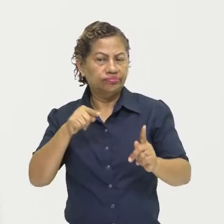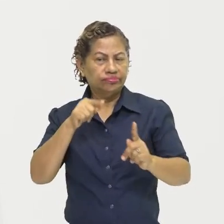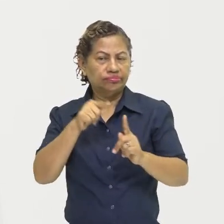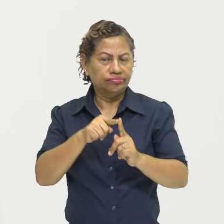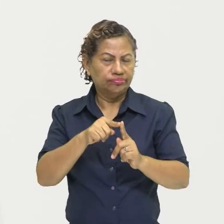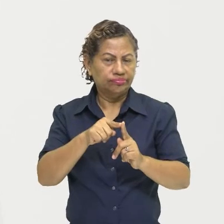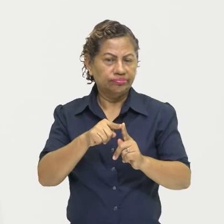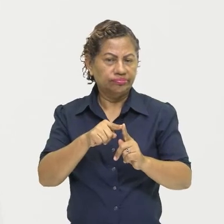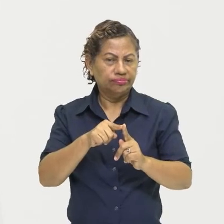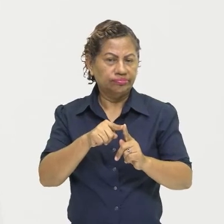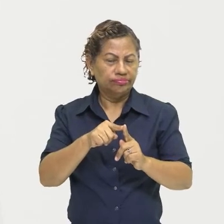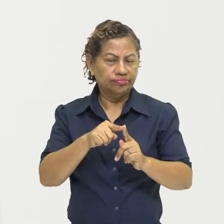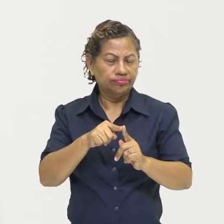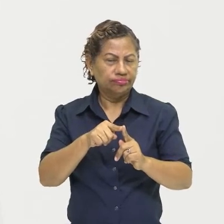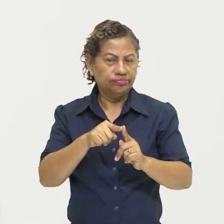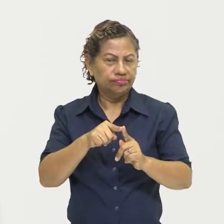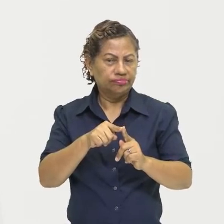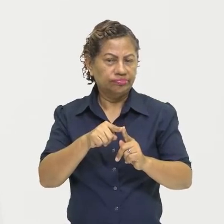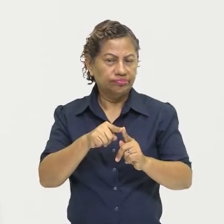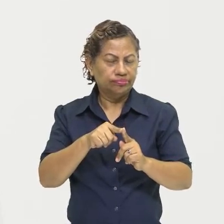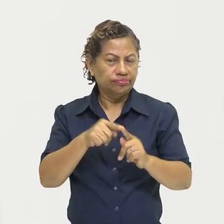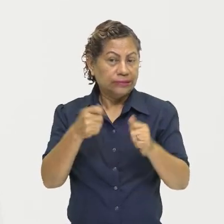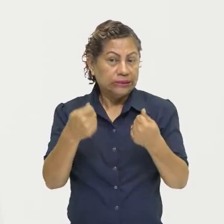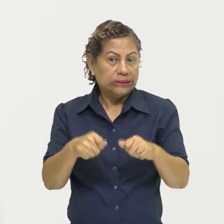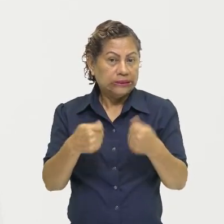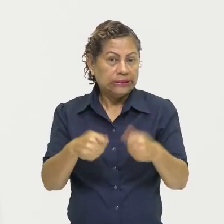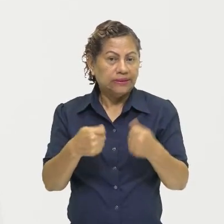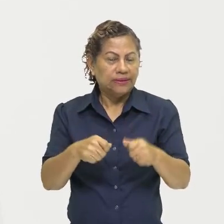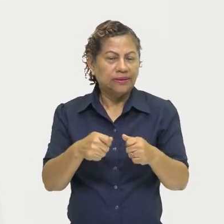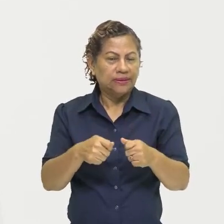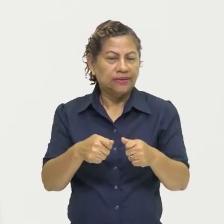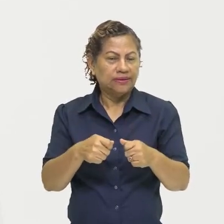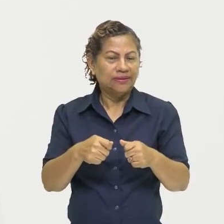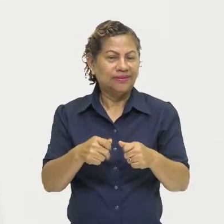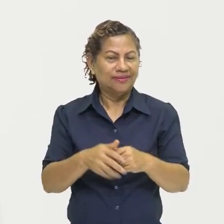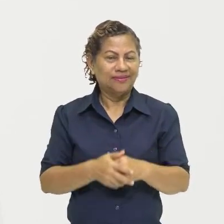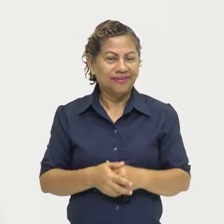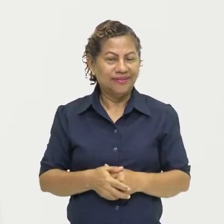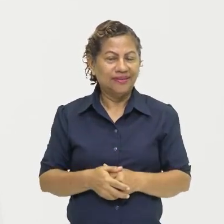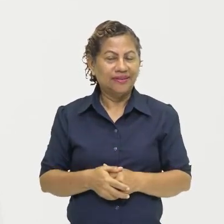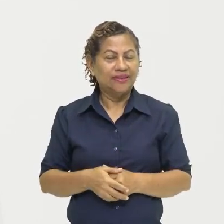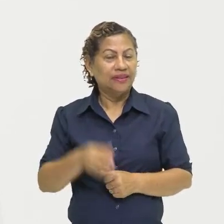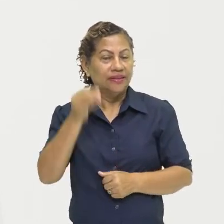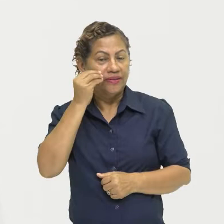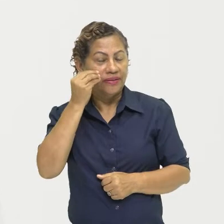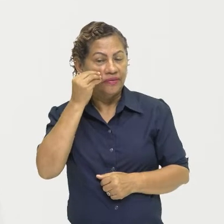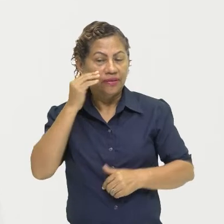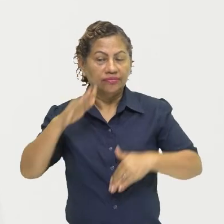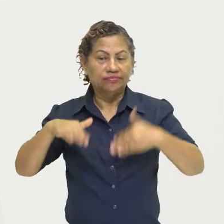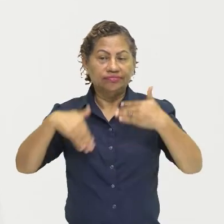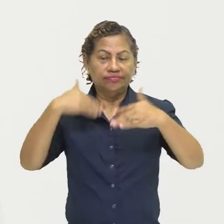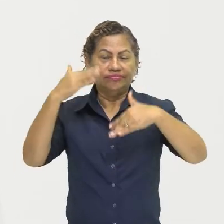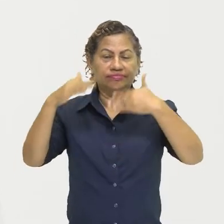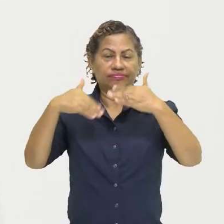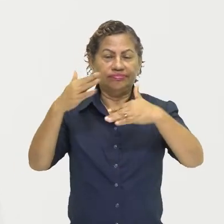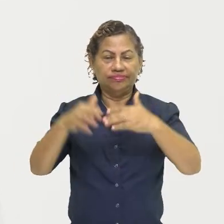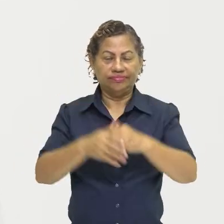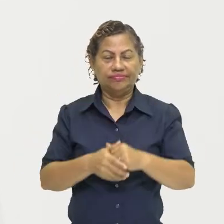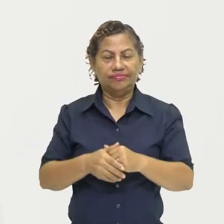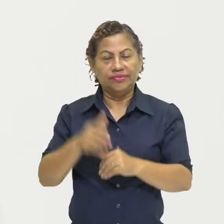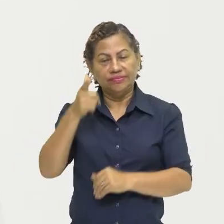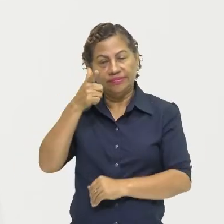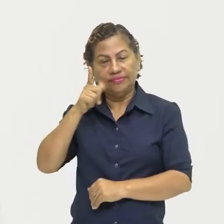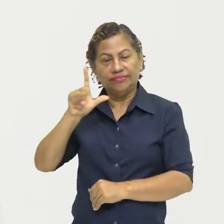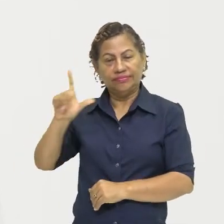preposição. Aliás, ele exige a preposição. Visamos ao sucesso, visamos à vitória. Então, como ele está com o